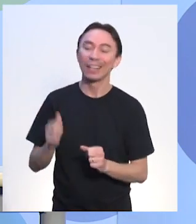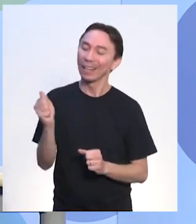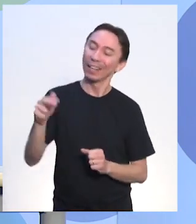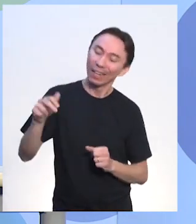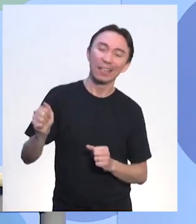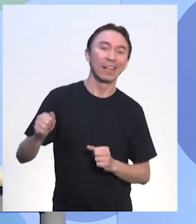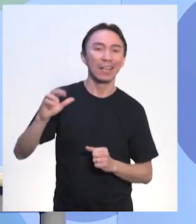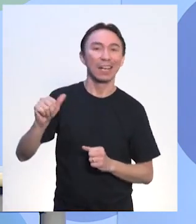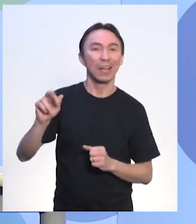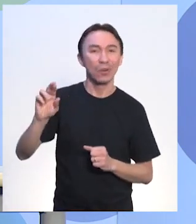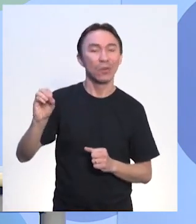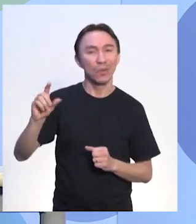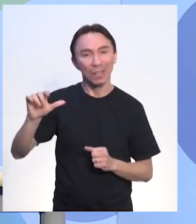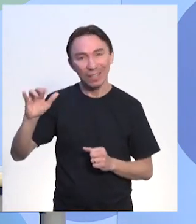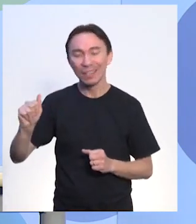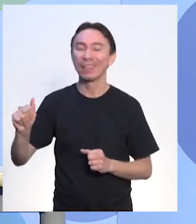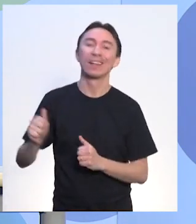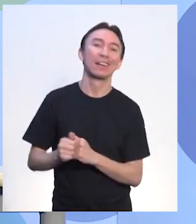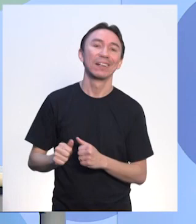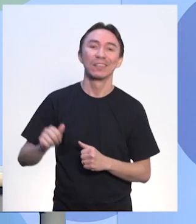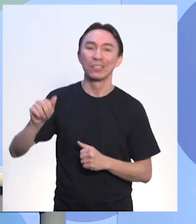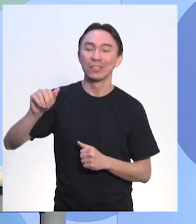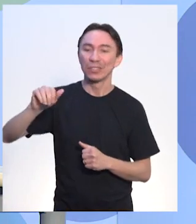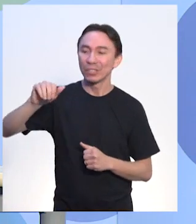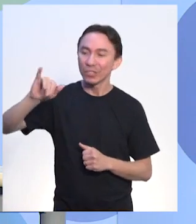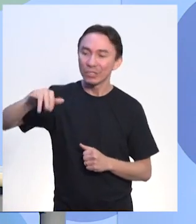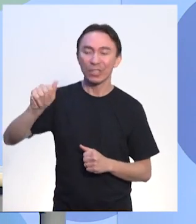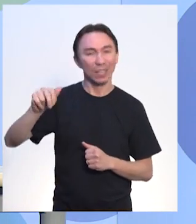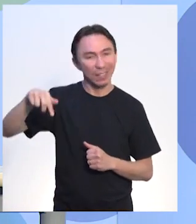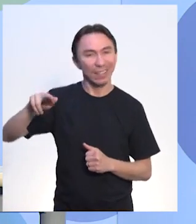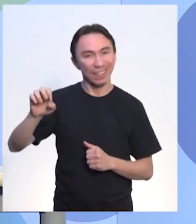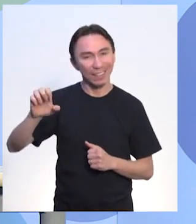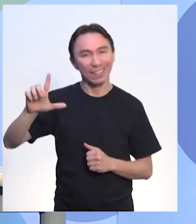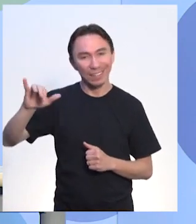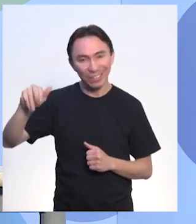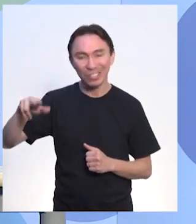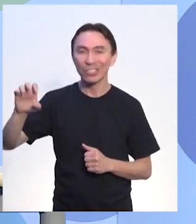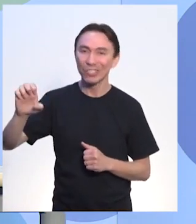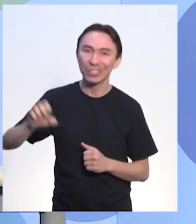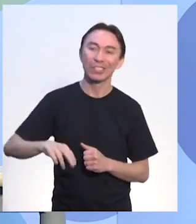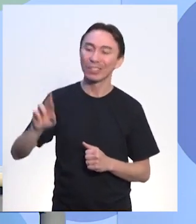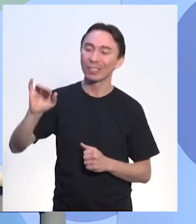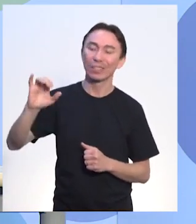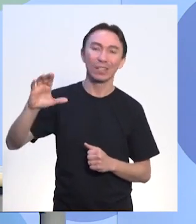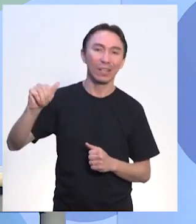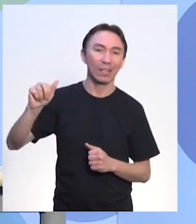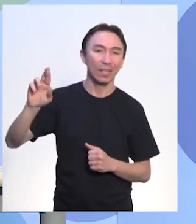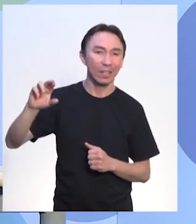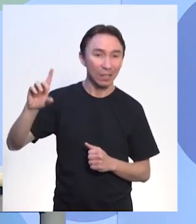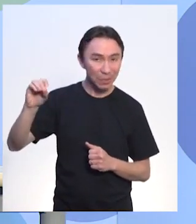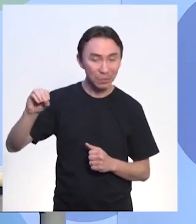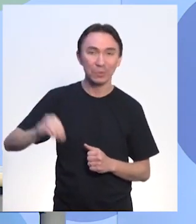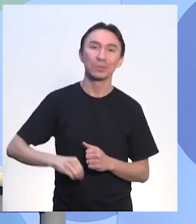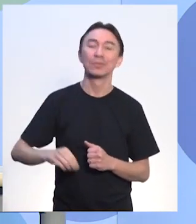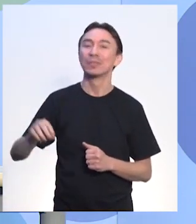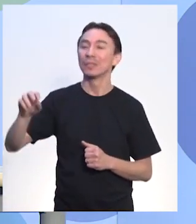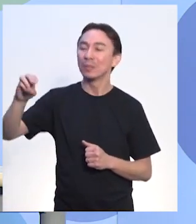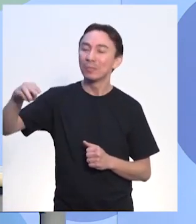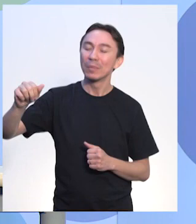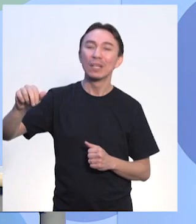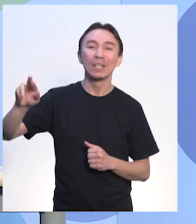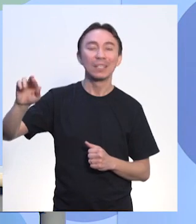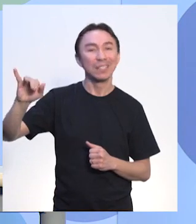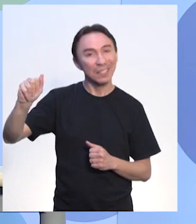Carolina, Eric, Jonatas, Jaqueline, Nayara, Ricardo, Caio Vinícius, Hudson, Maria